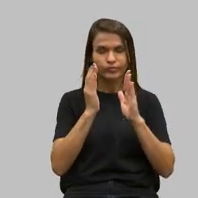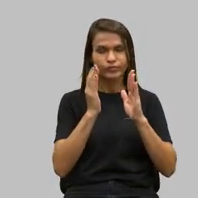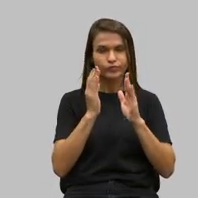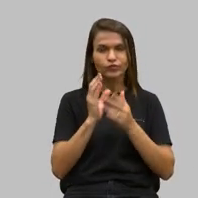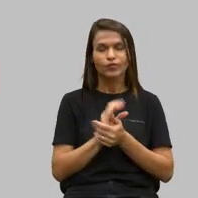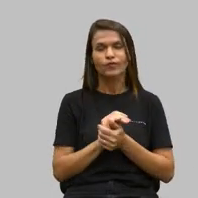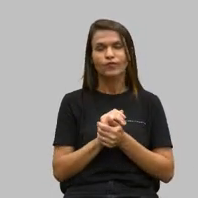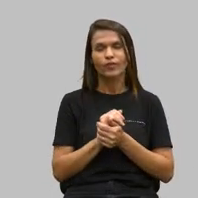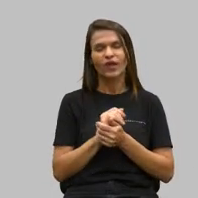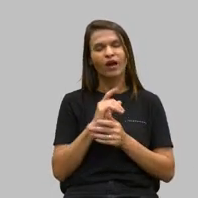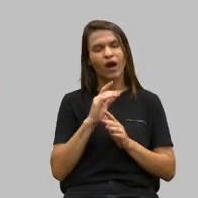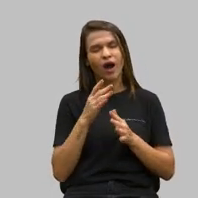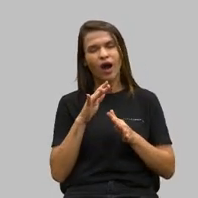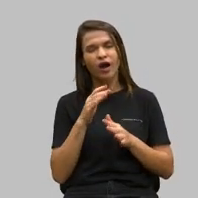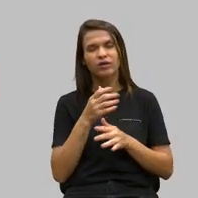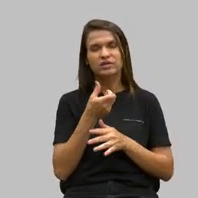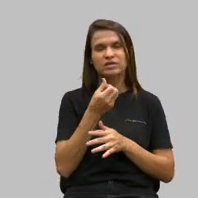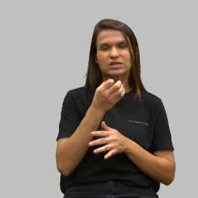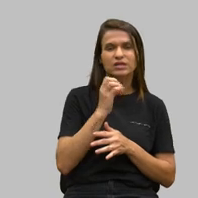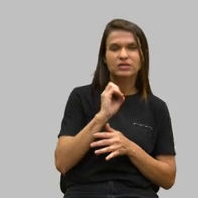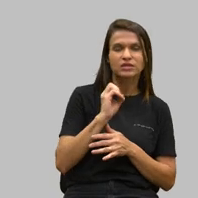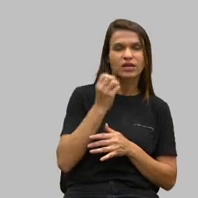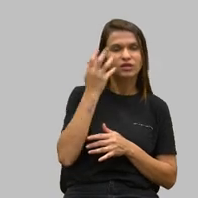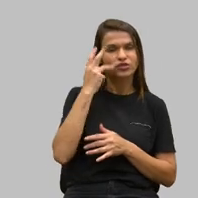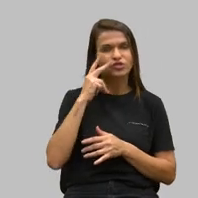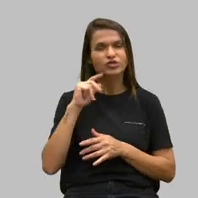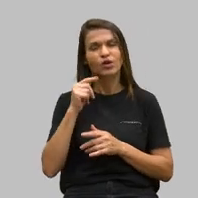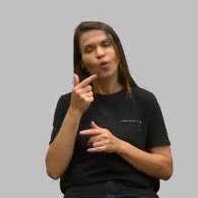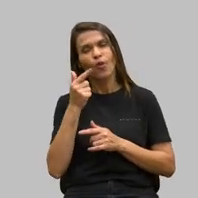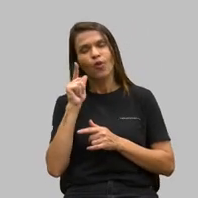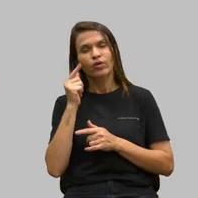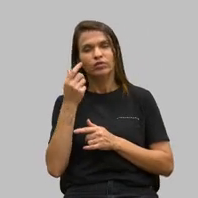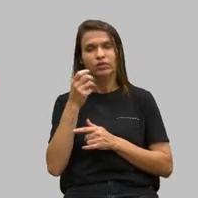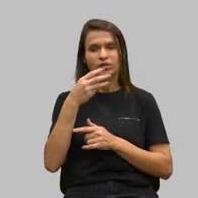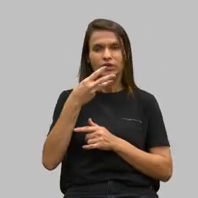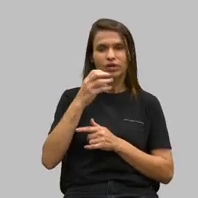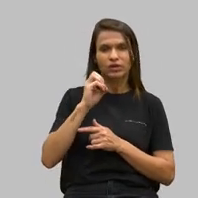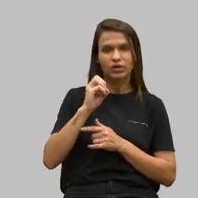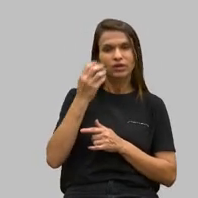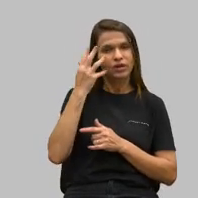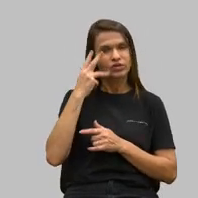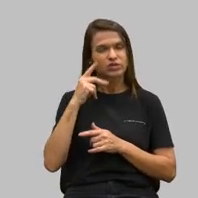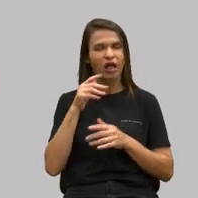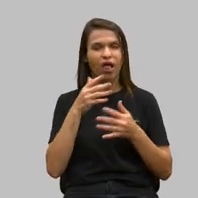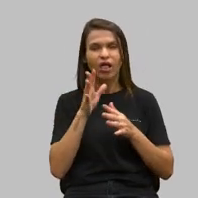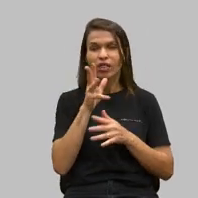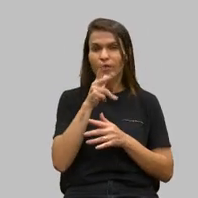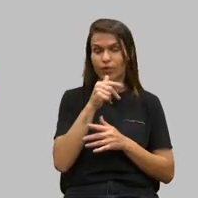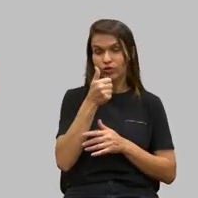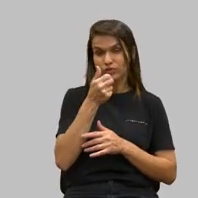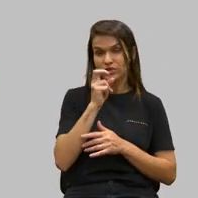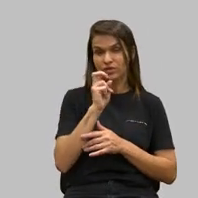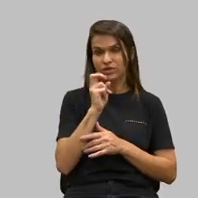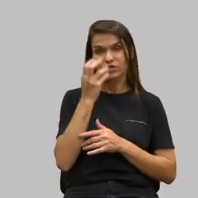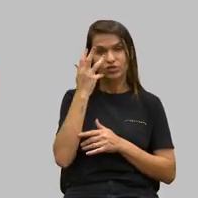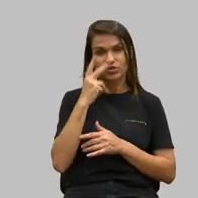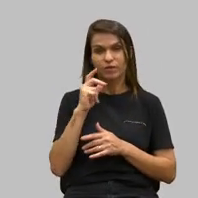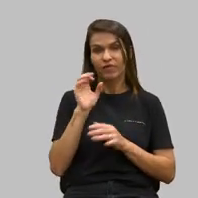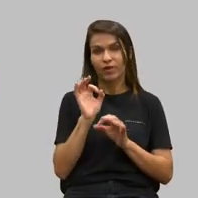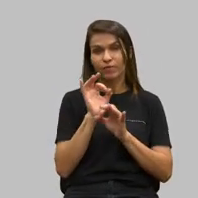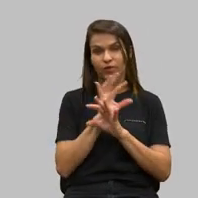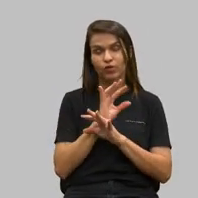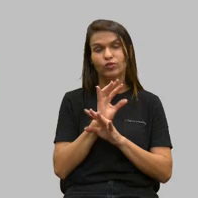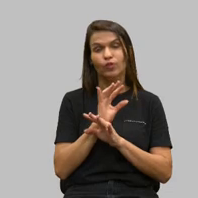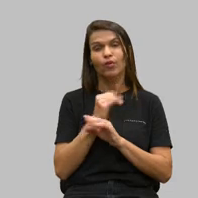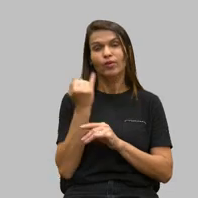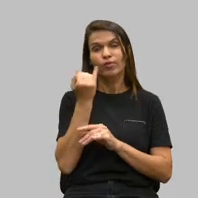60 dias, outros falam em 30 dias, porque o anato patológico demora ainda, eles uns 15 dias para ficar pronto, mas o que importa é que a gente